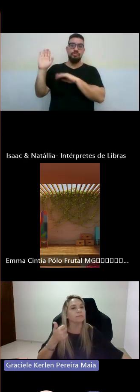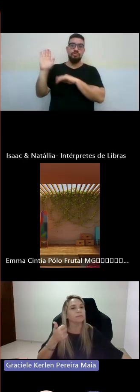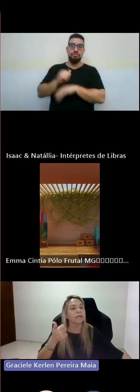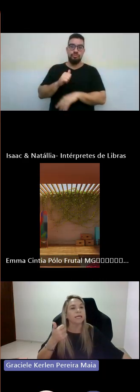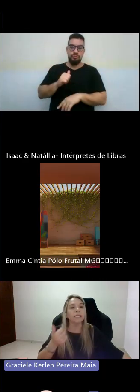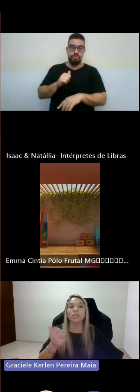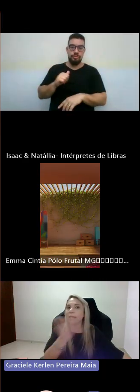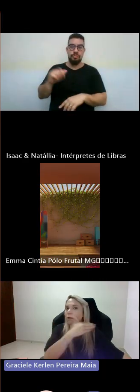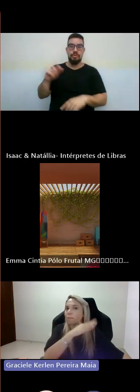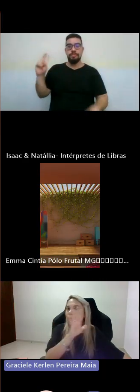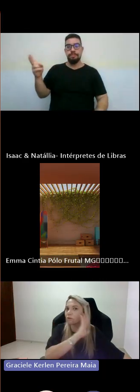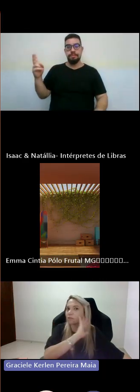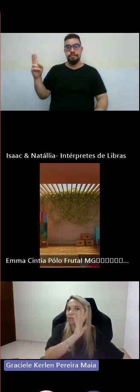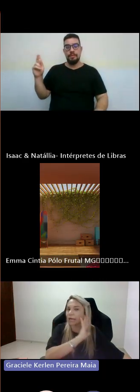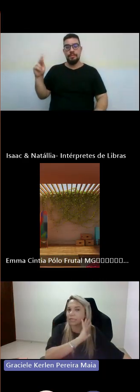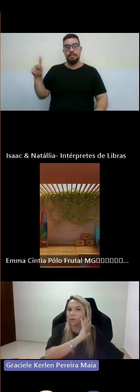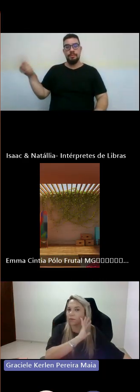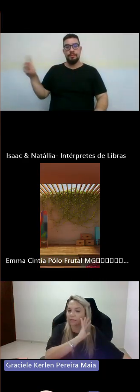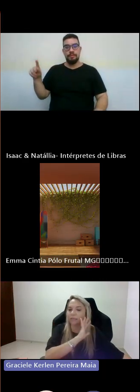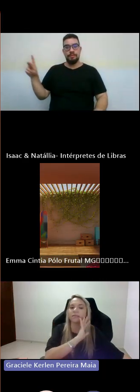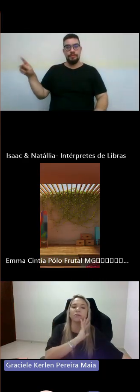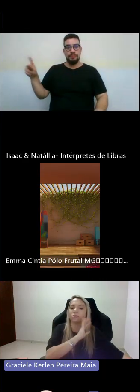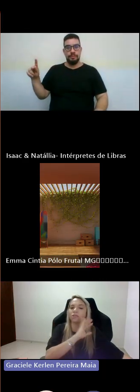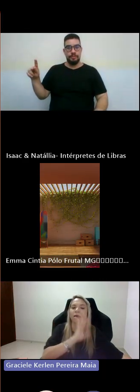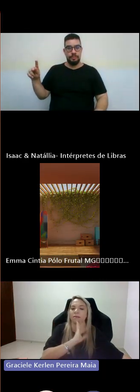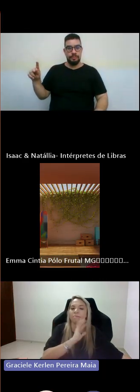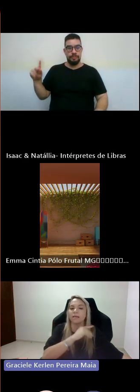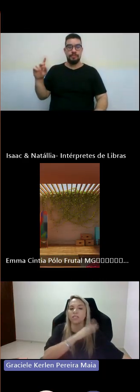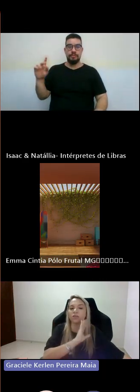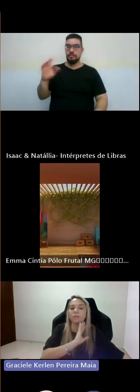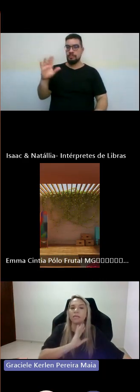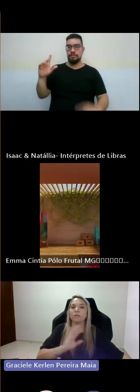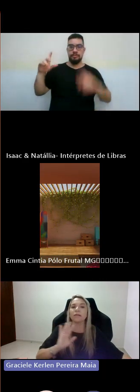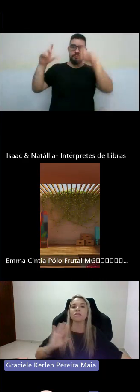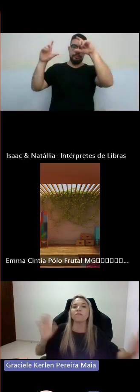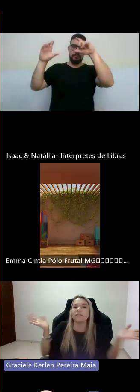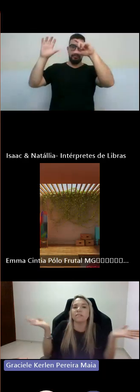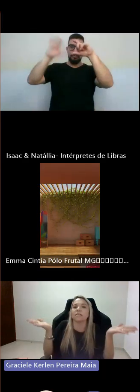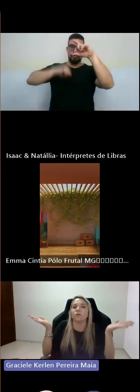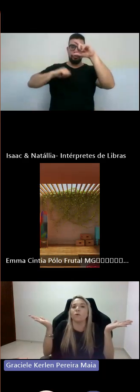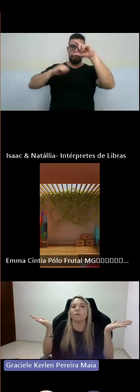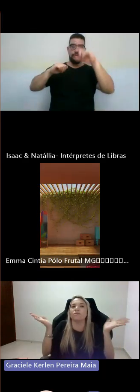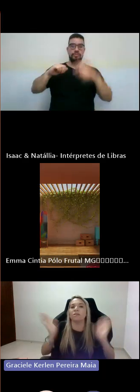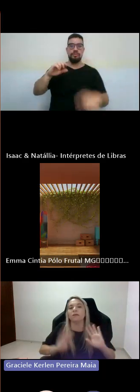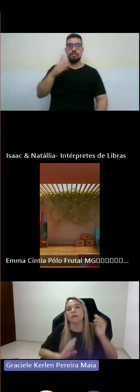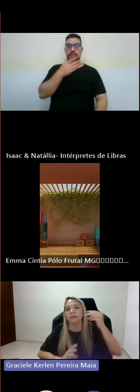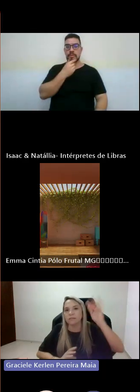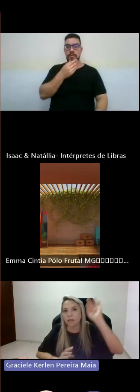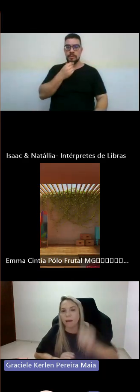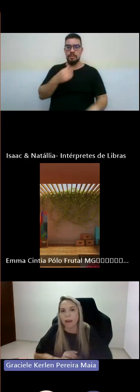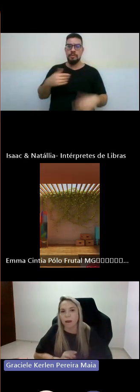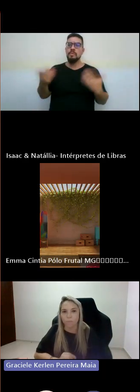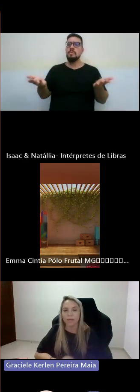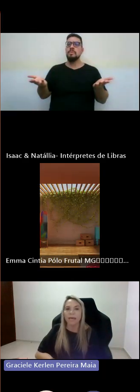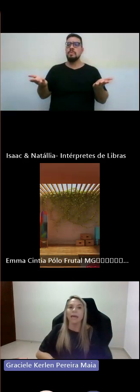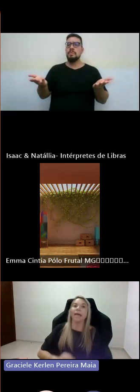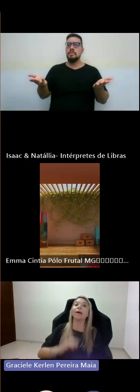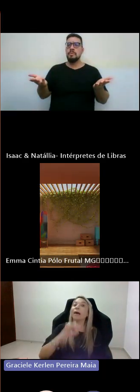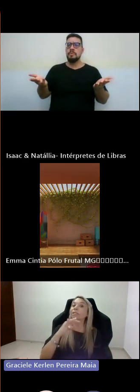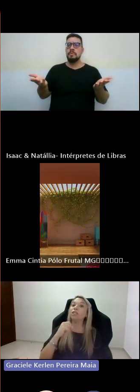professora e tirei o balãozinho da língua, tá certo? Eu tirei. Imagine que o menino tá só fazendo assim com a mãozinha, sem o